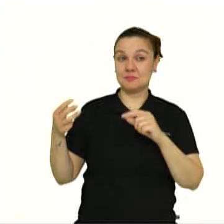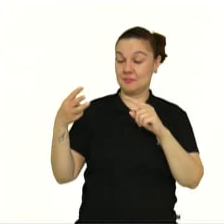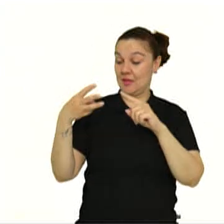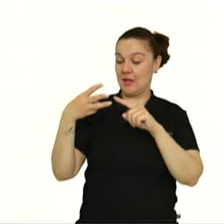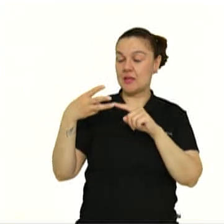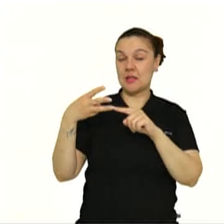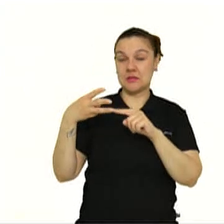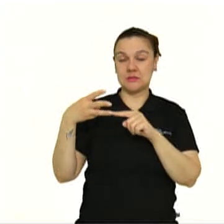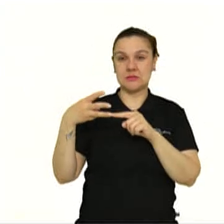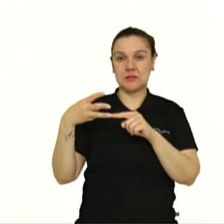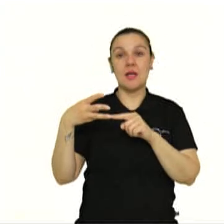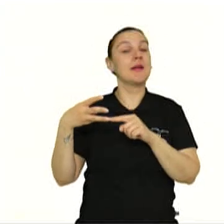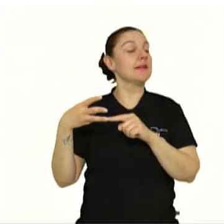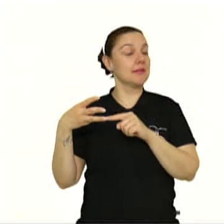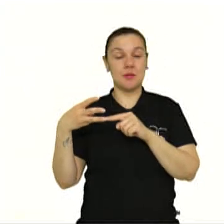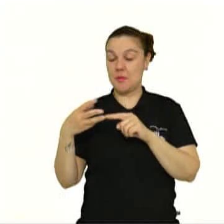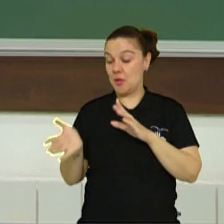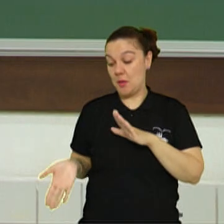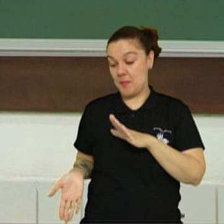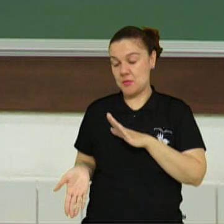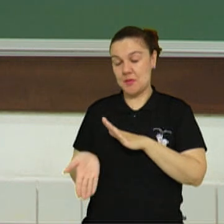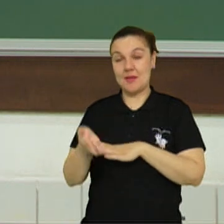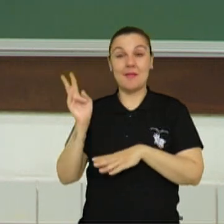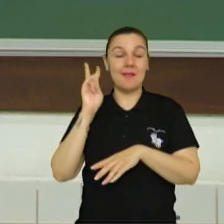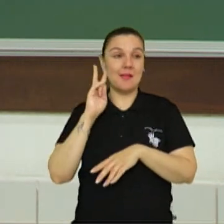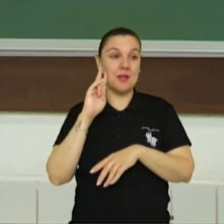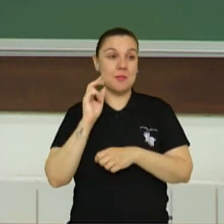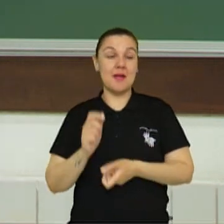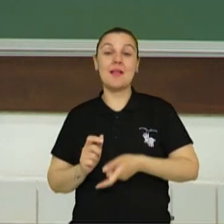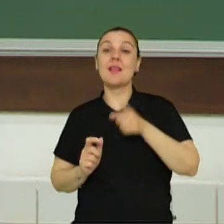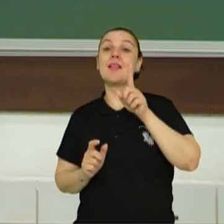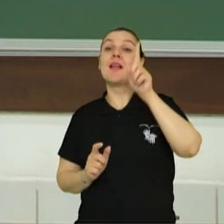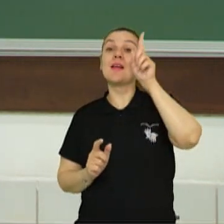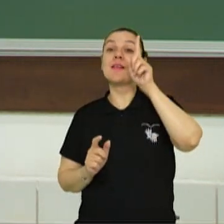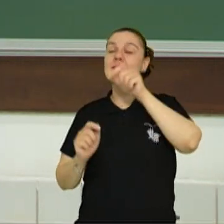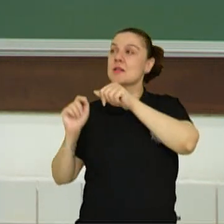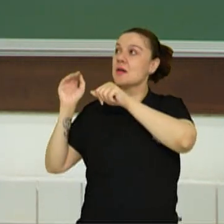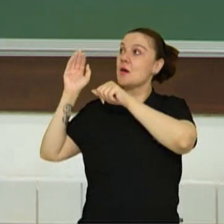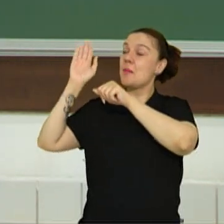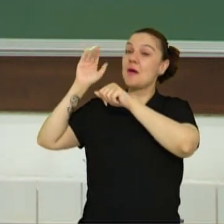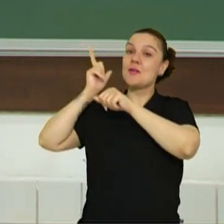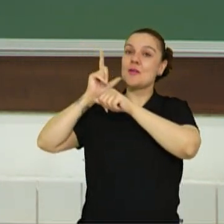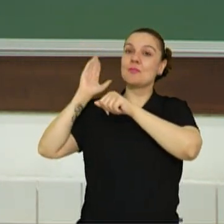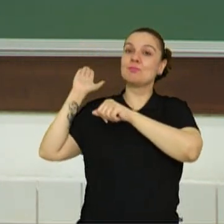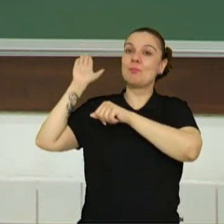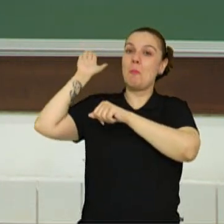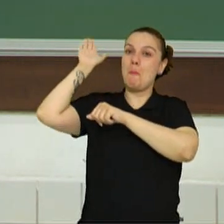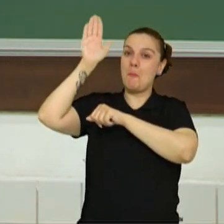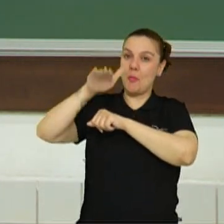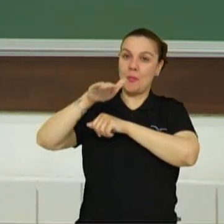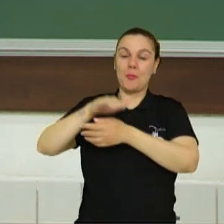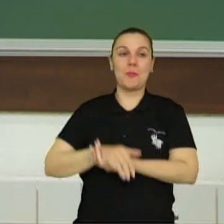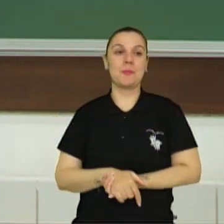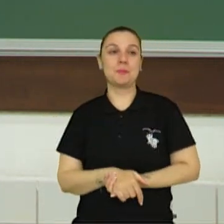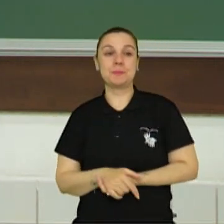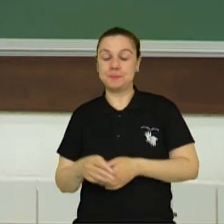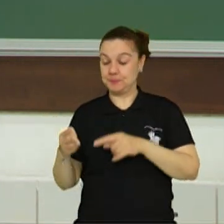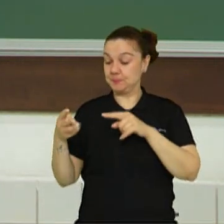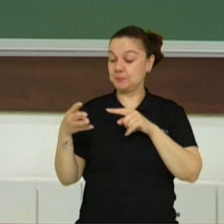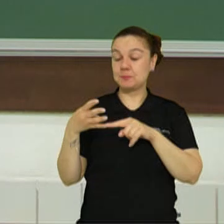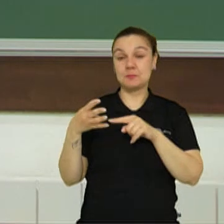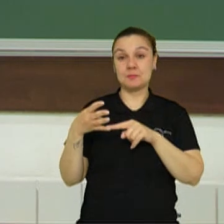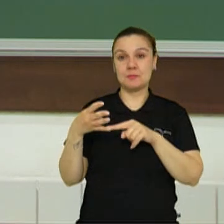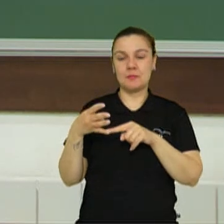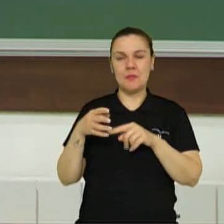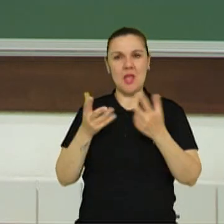de baixo para cima. Também não é verdadeiro. É falso. Por quê? É a batida lá em cima no ponto mais alto, smash. E a última, swing